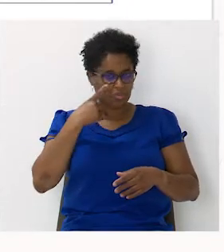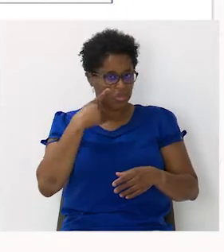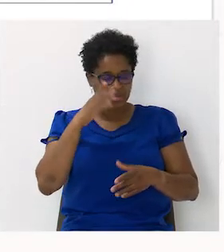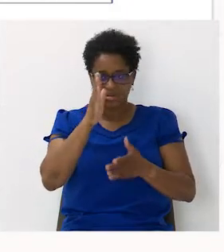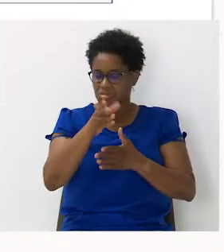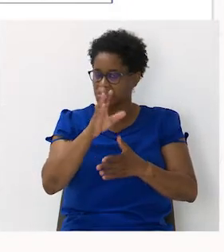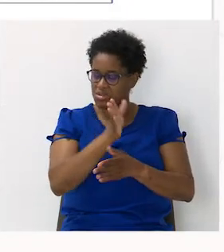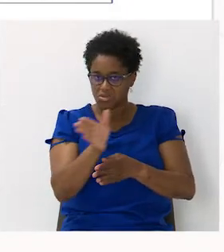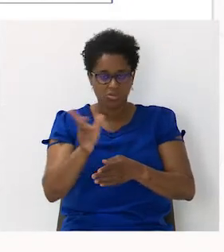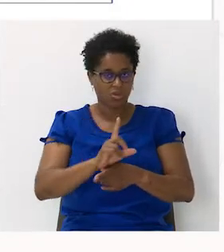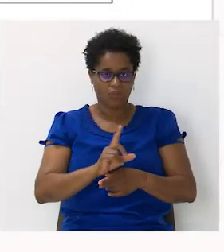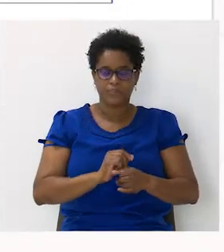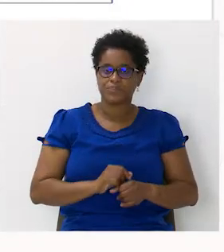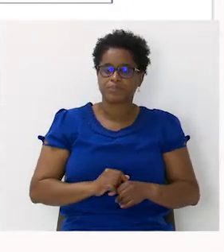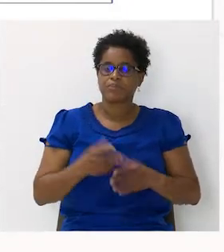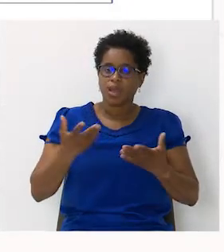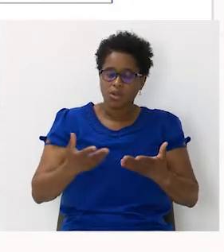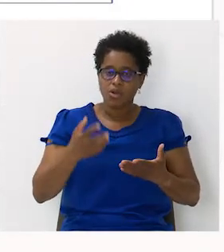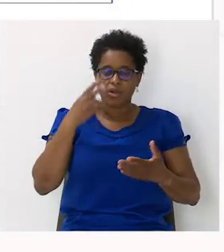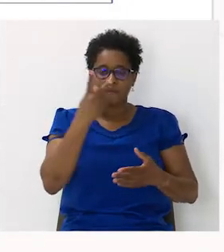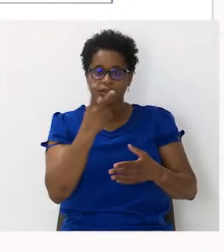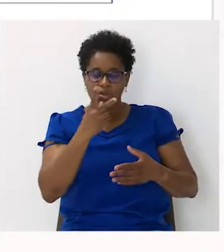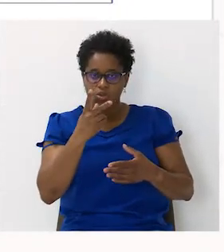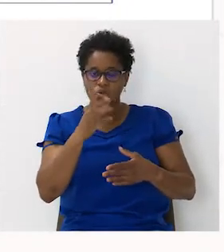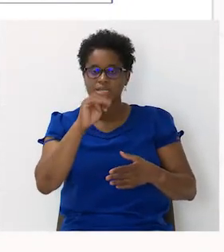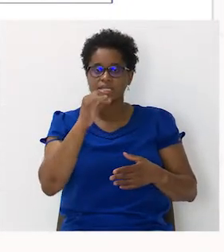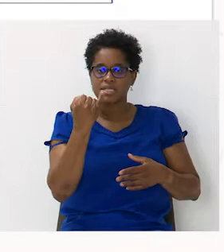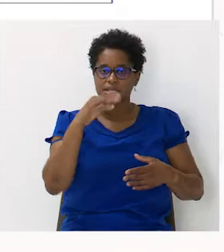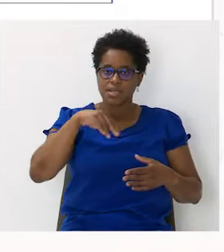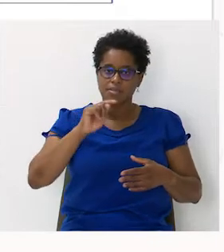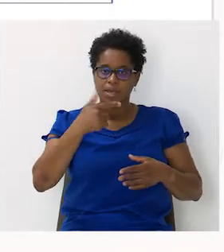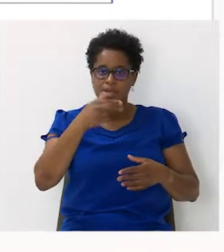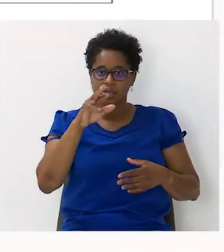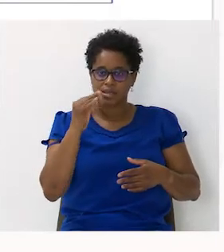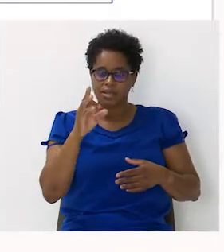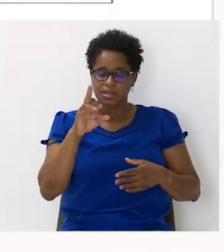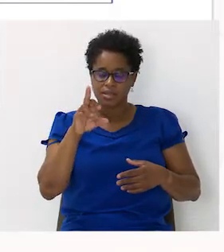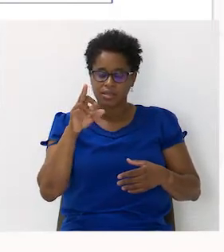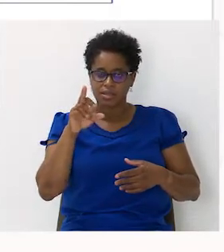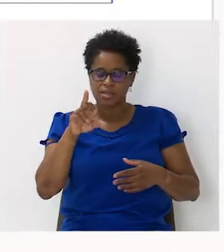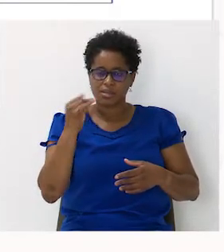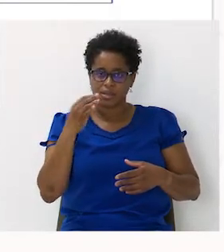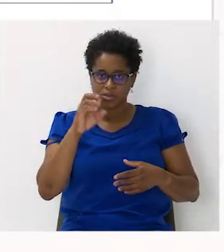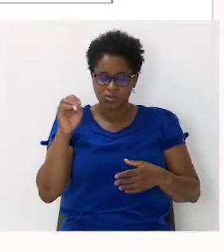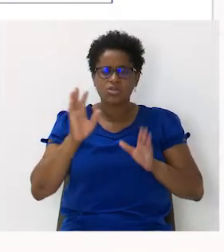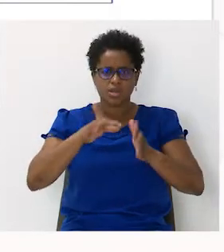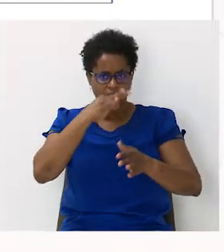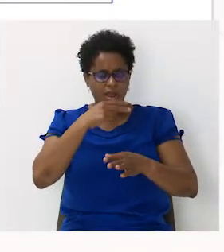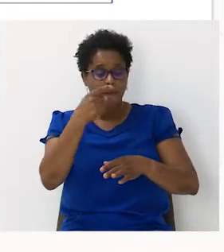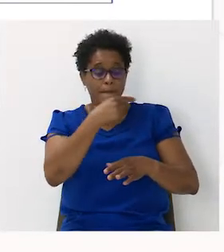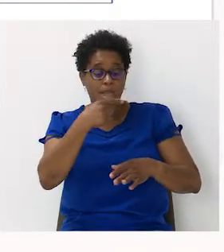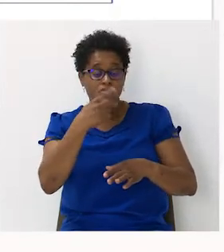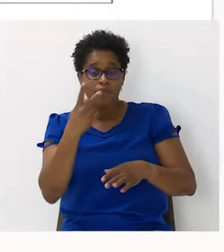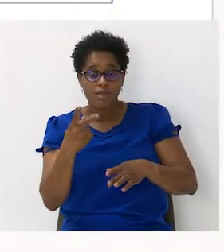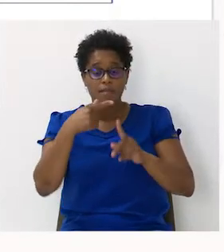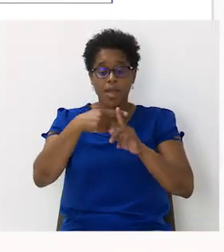sentido. Vetores simétricos, nós já falamos, menos V mais V, se eu somar,